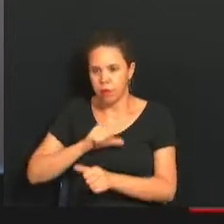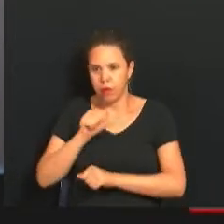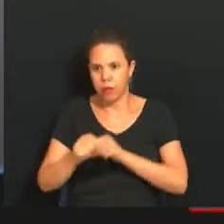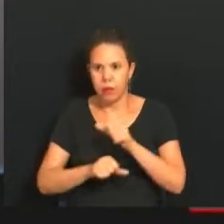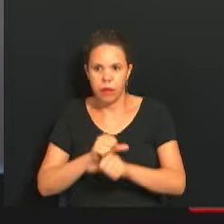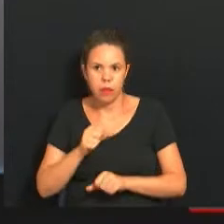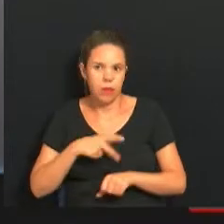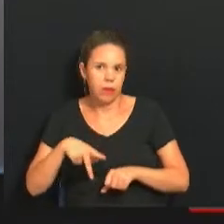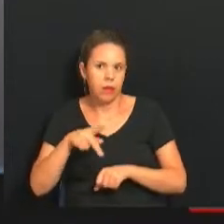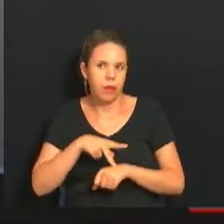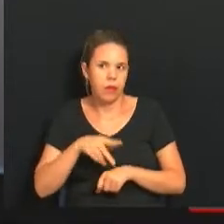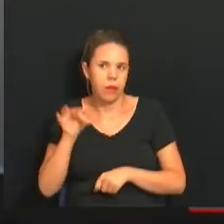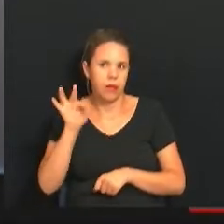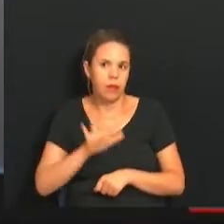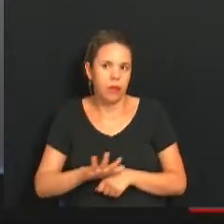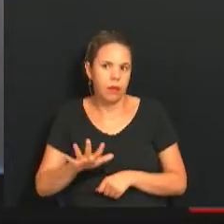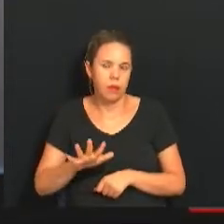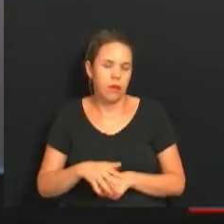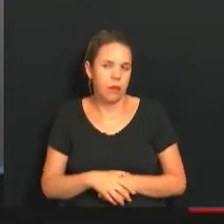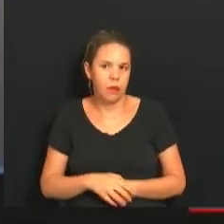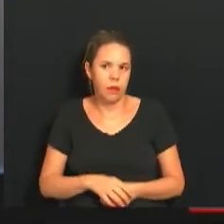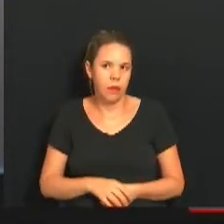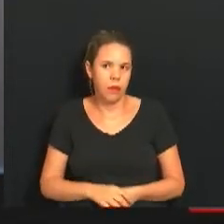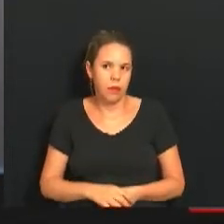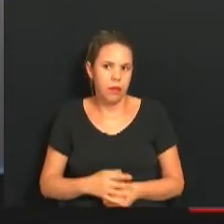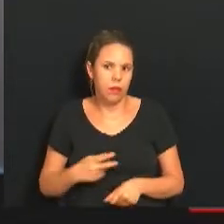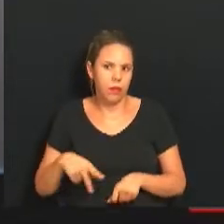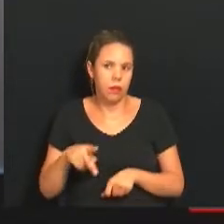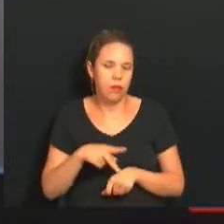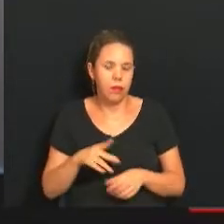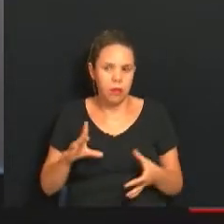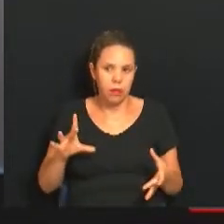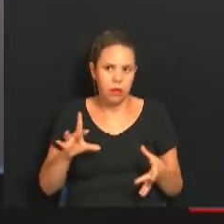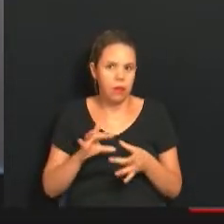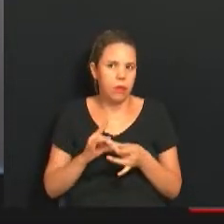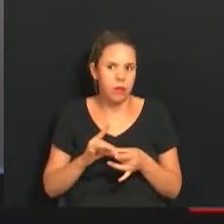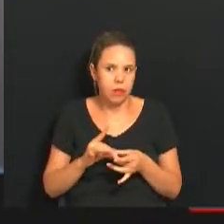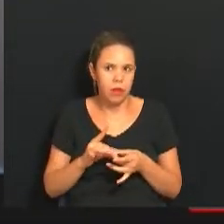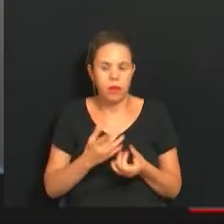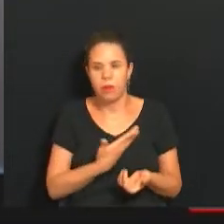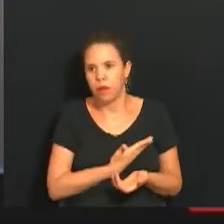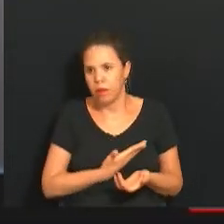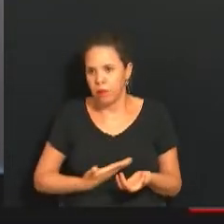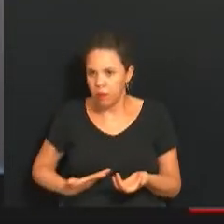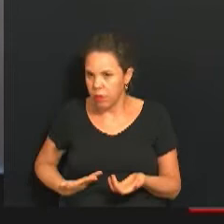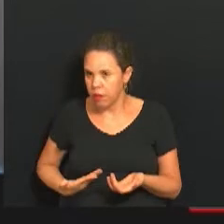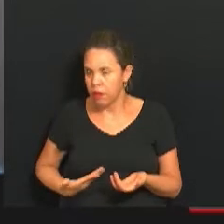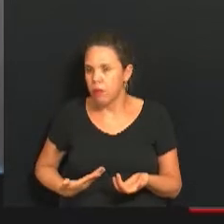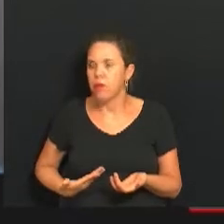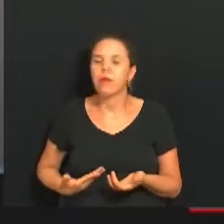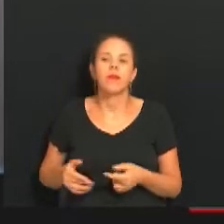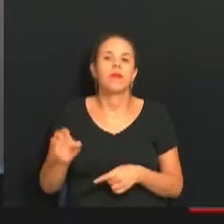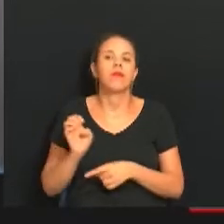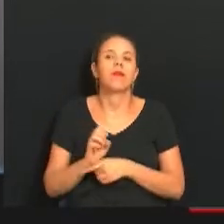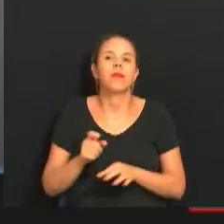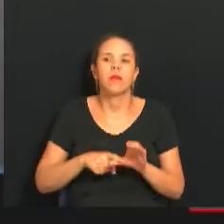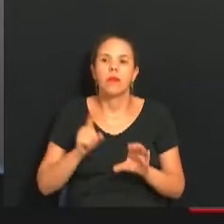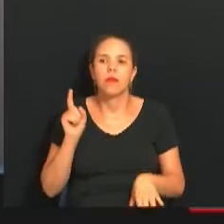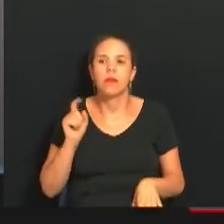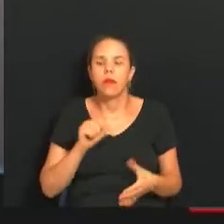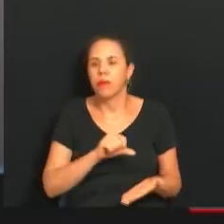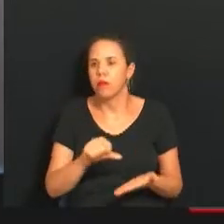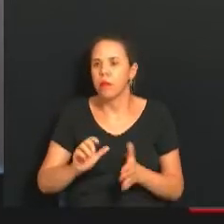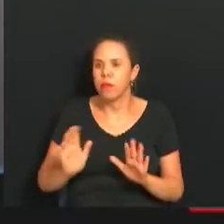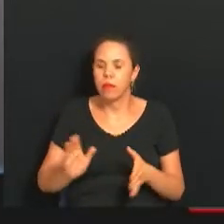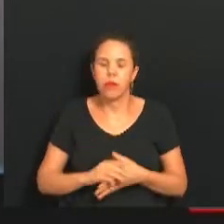país, que era uma federação, para um país unitário, ou seja, governado a partir da capital, sem autonomias regionais,